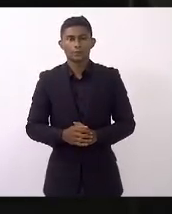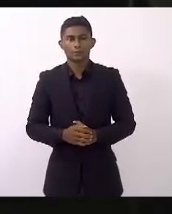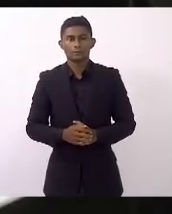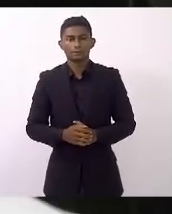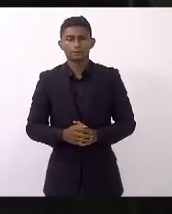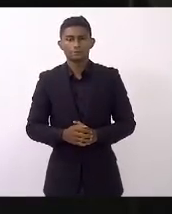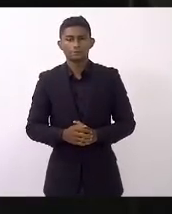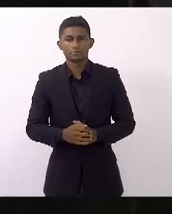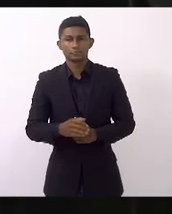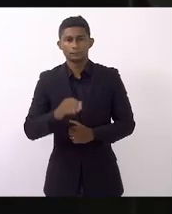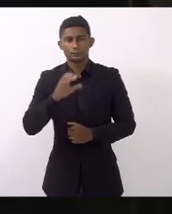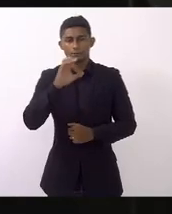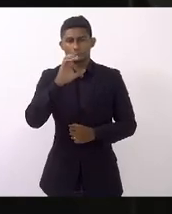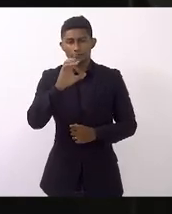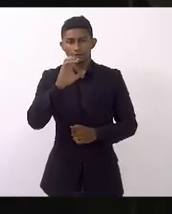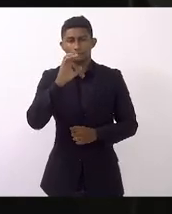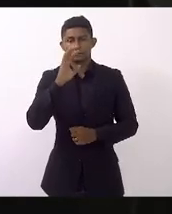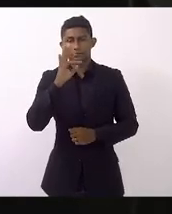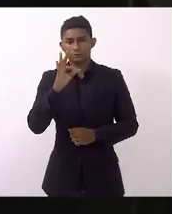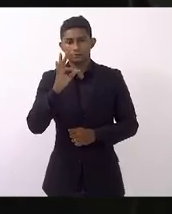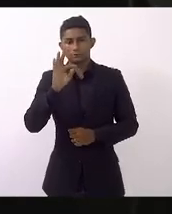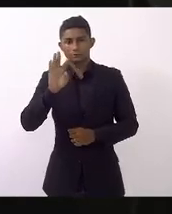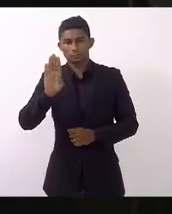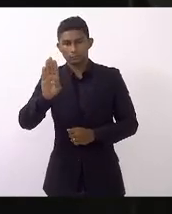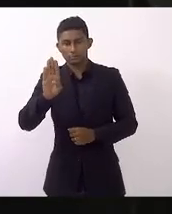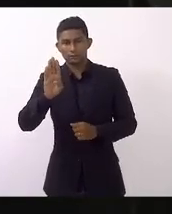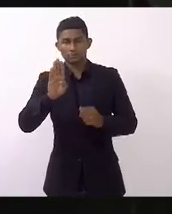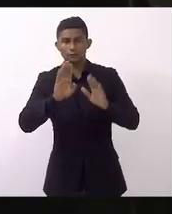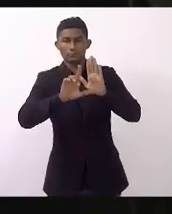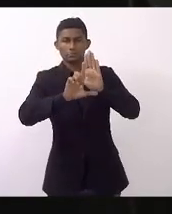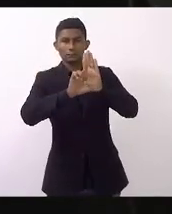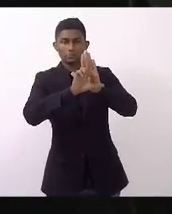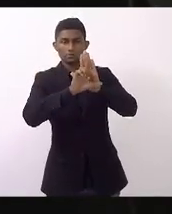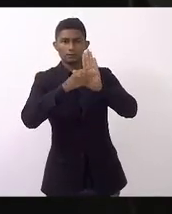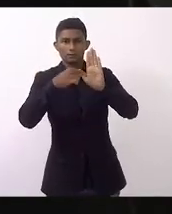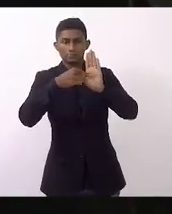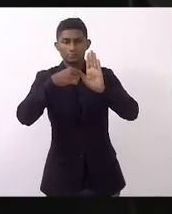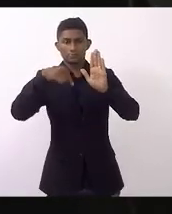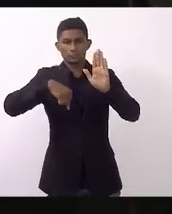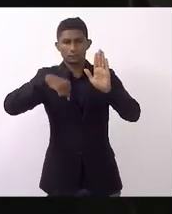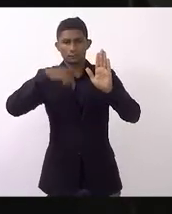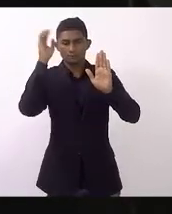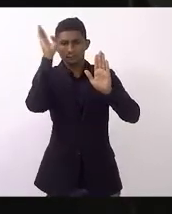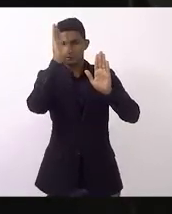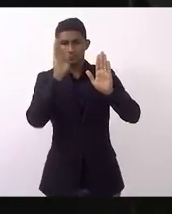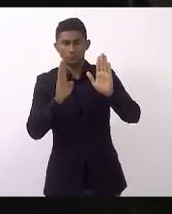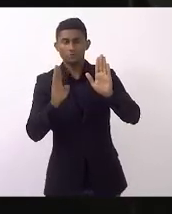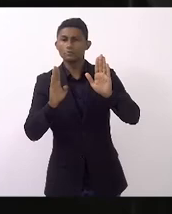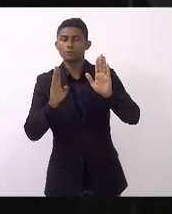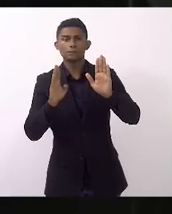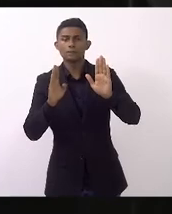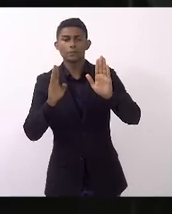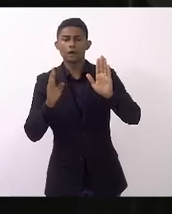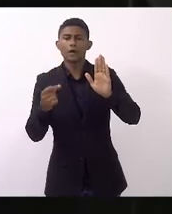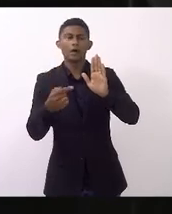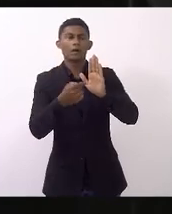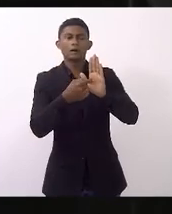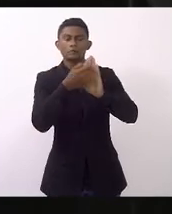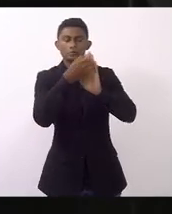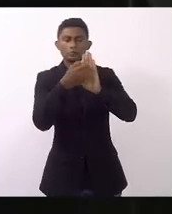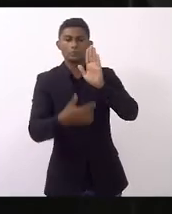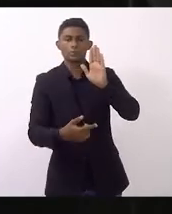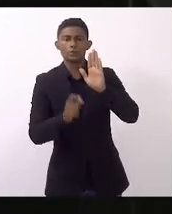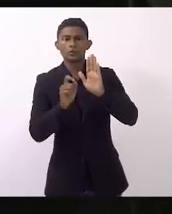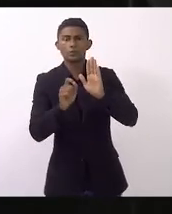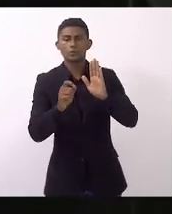o CTB, o nosso Código de Trânsito Brasileiro, diz que todo